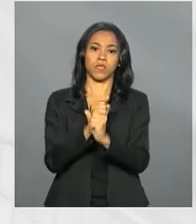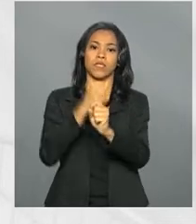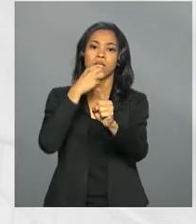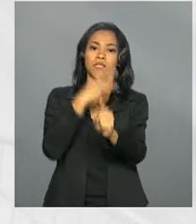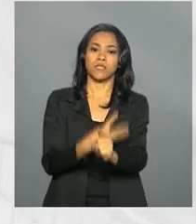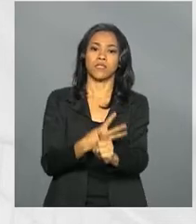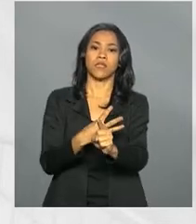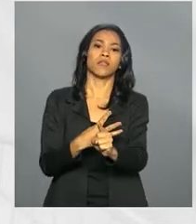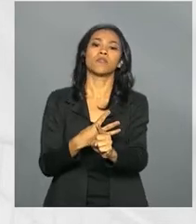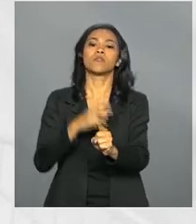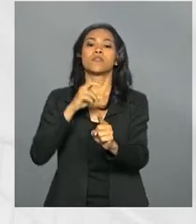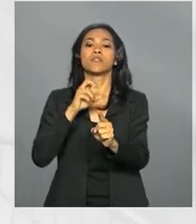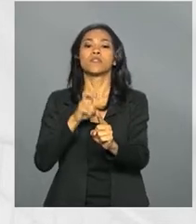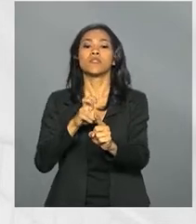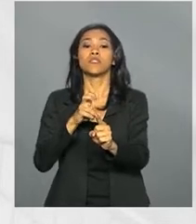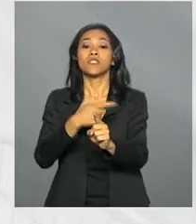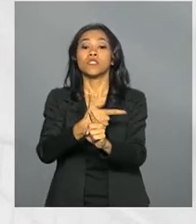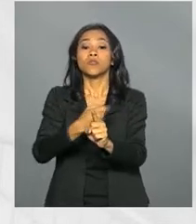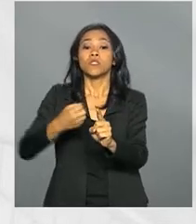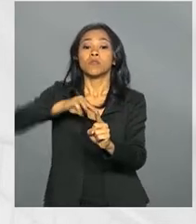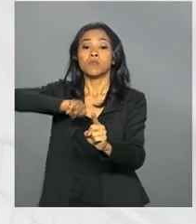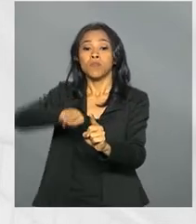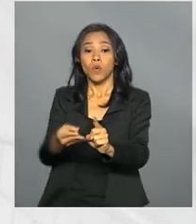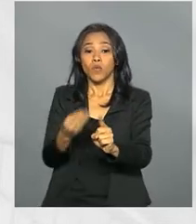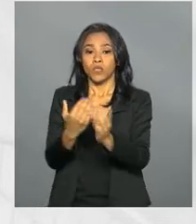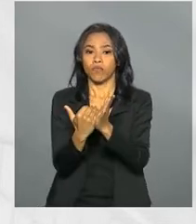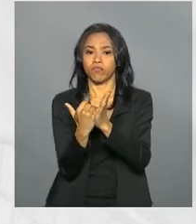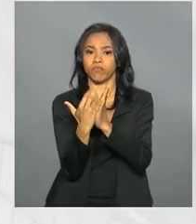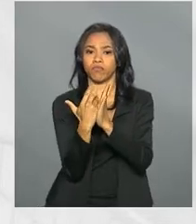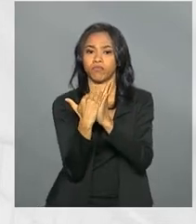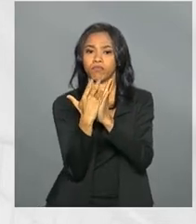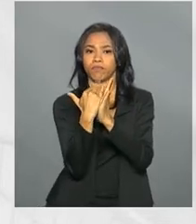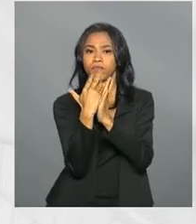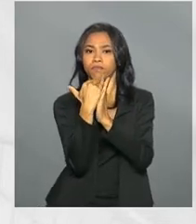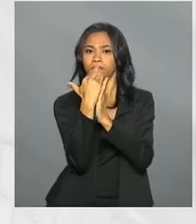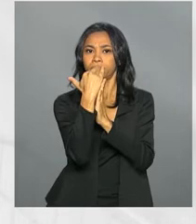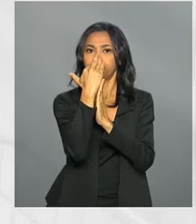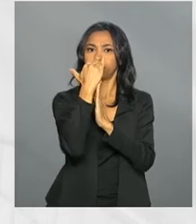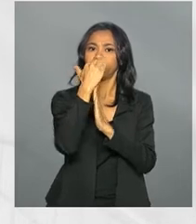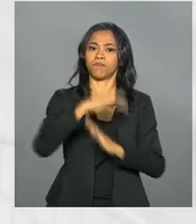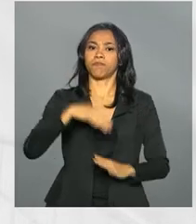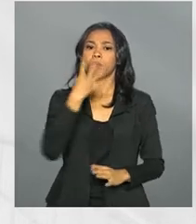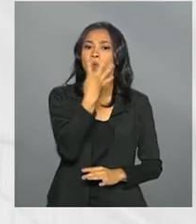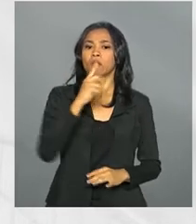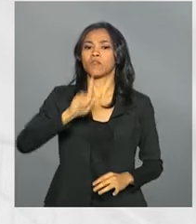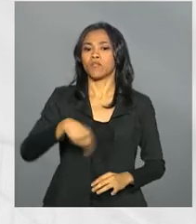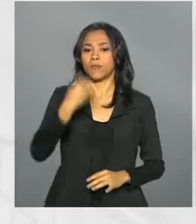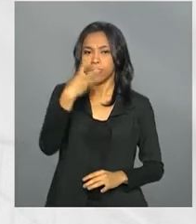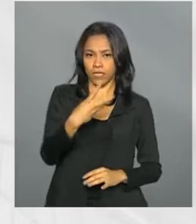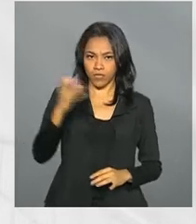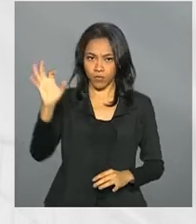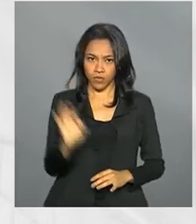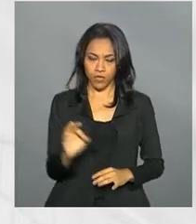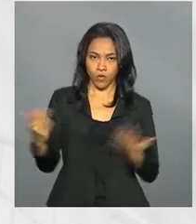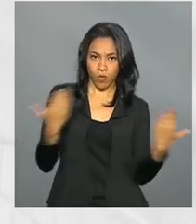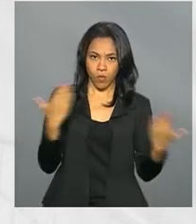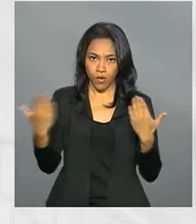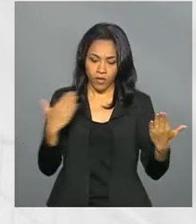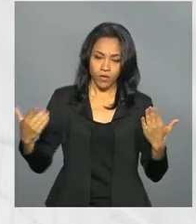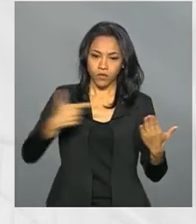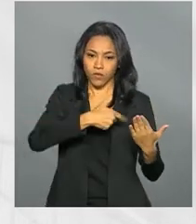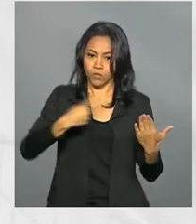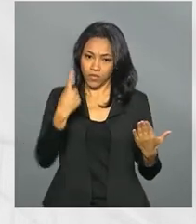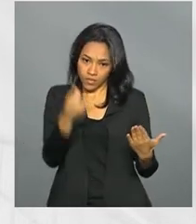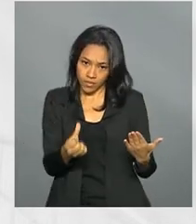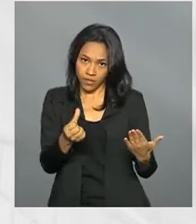e duzentos milhões de reais um crescimento nominal de 4,3 por cento na comparação com 2006